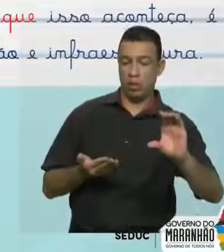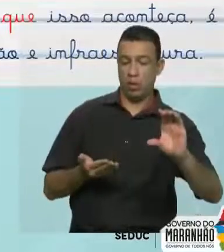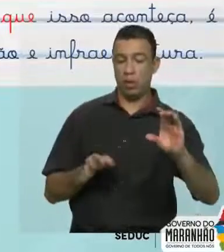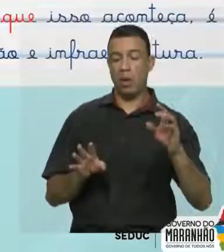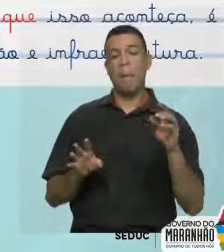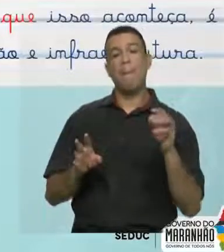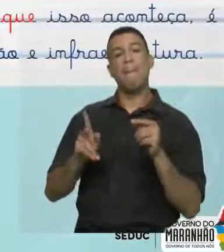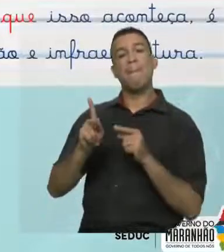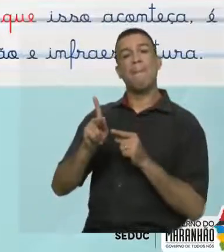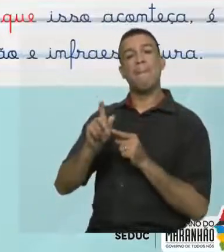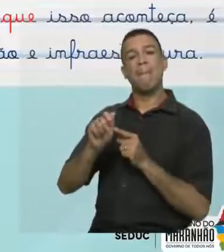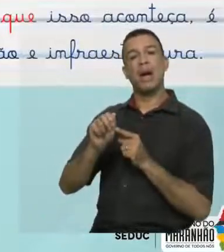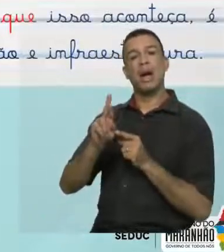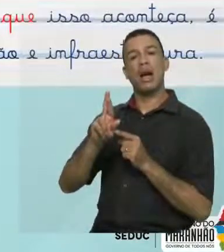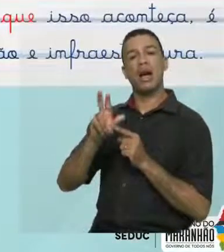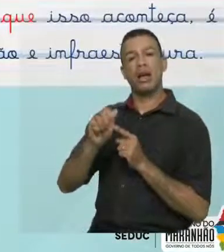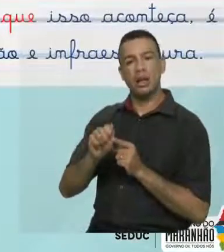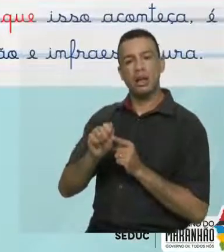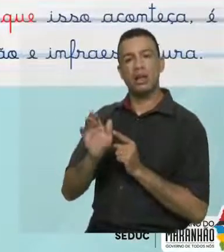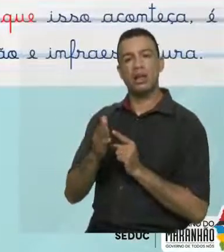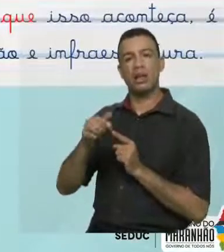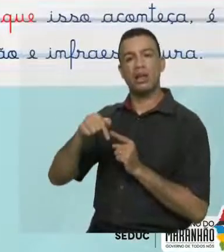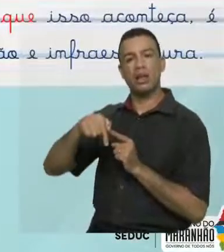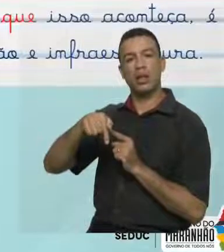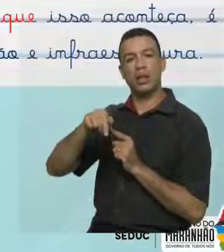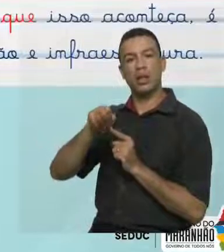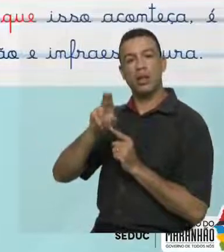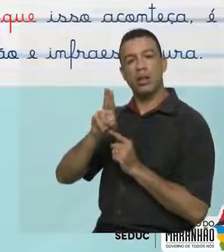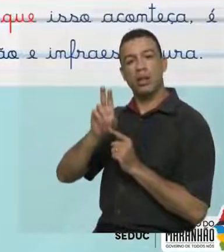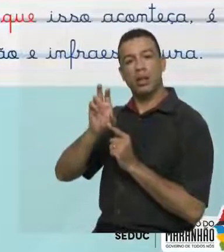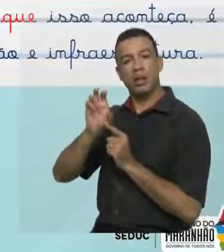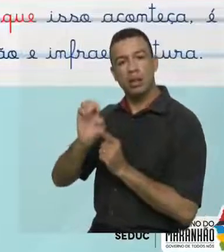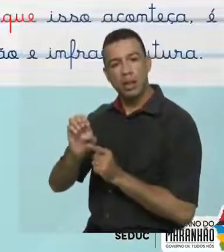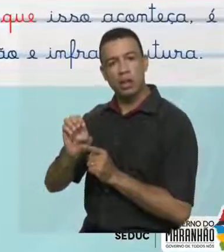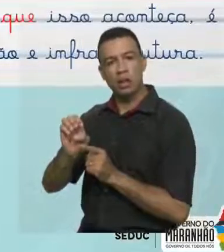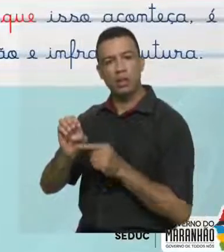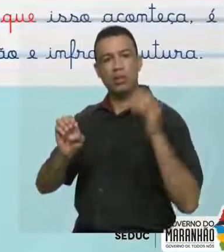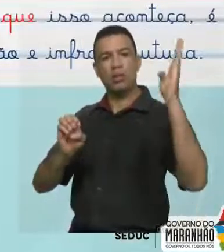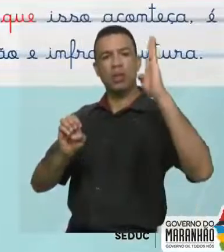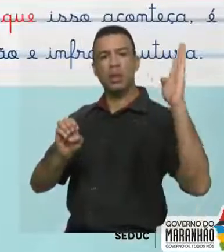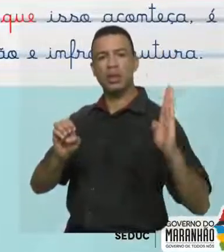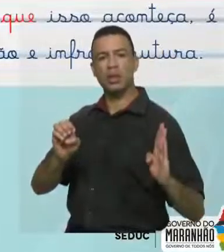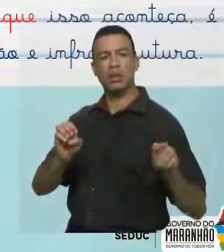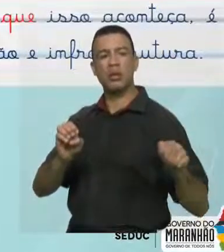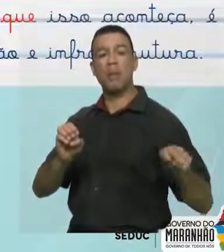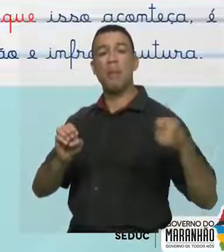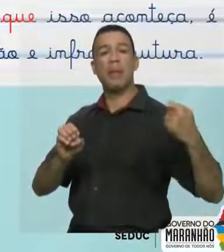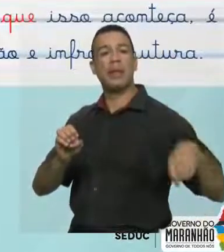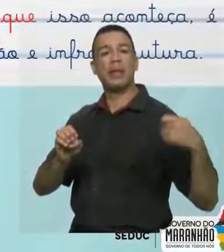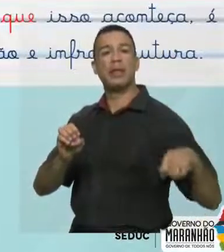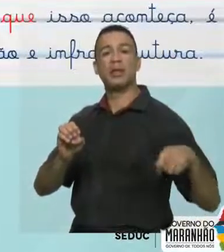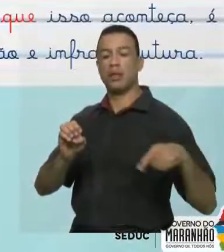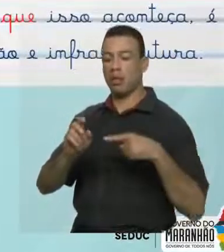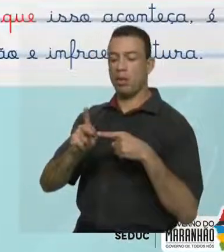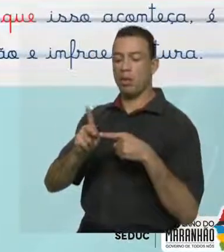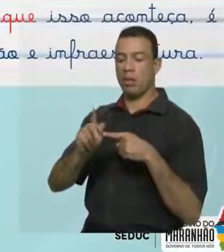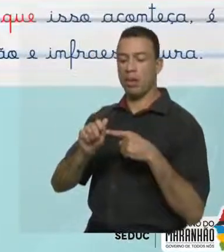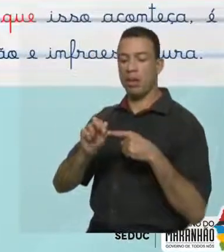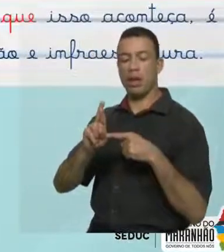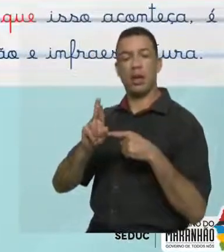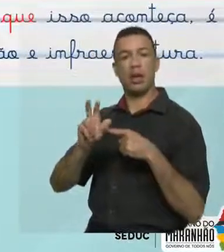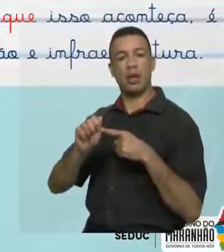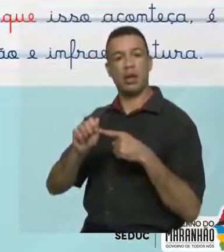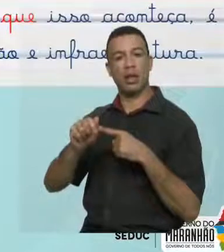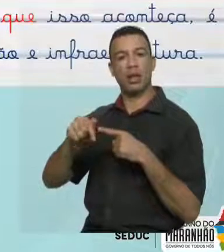Para que? Para que o Brasil precisa fazer isso? O país precisa fazer isso? Aí você vai encontrar ali a